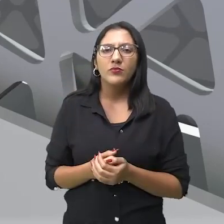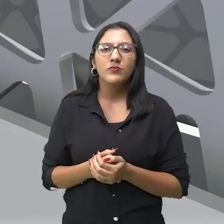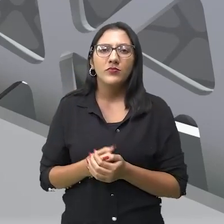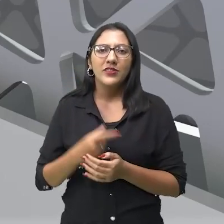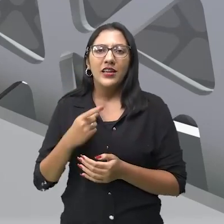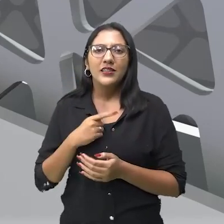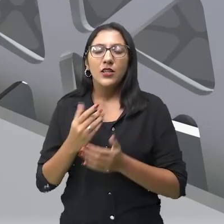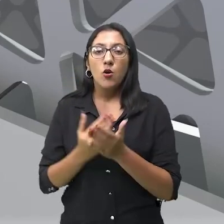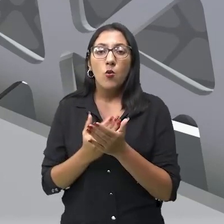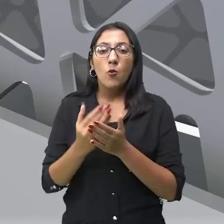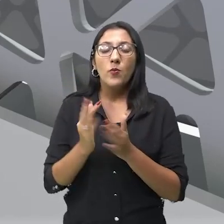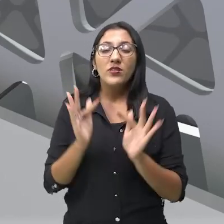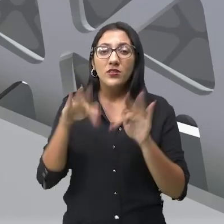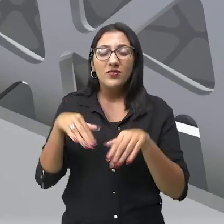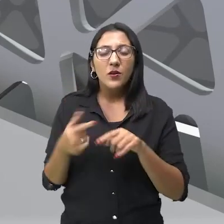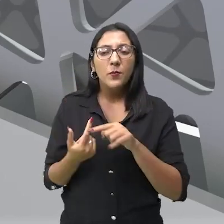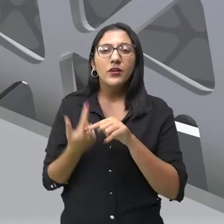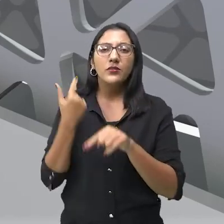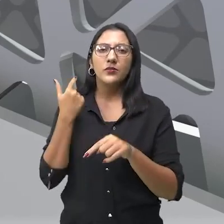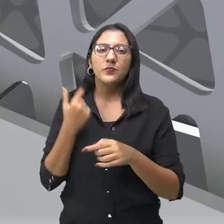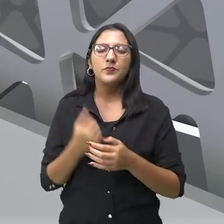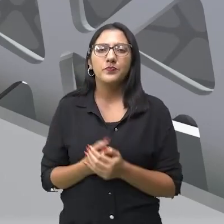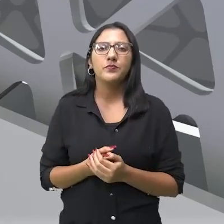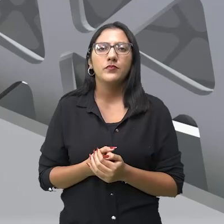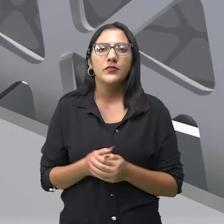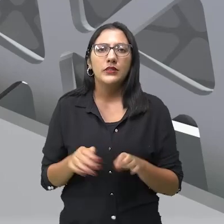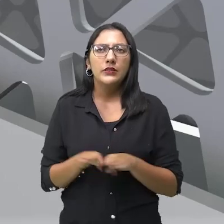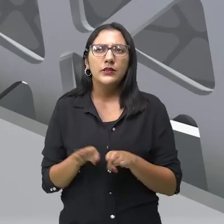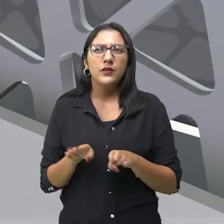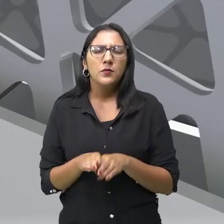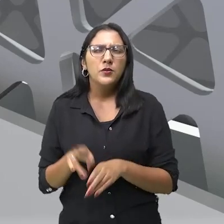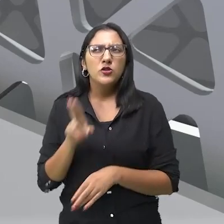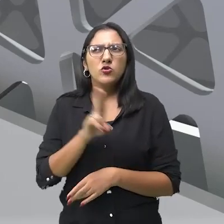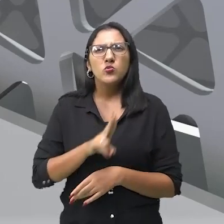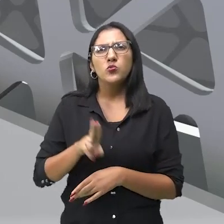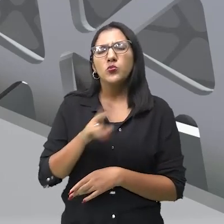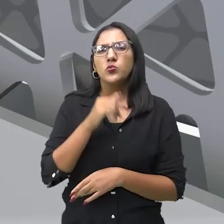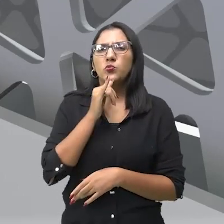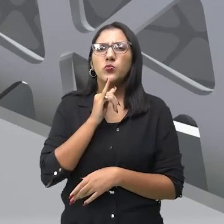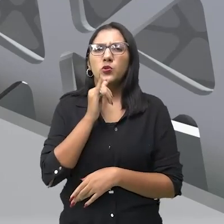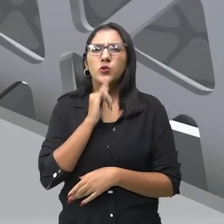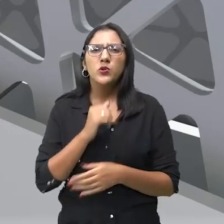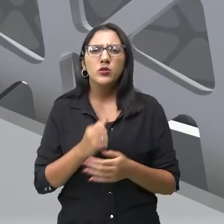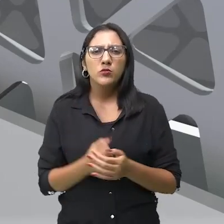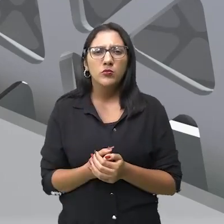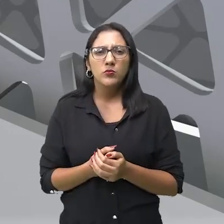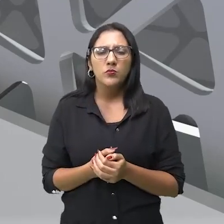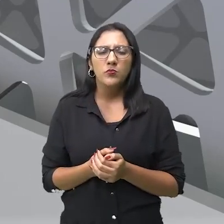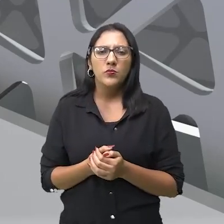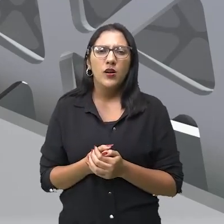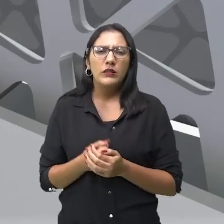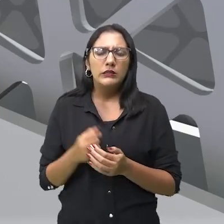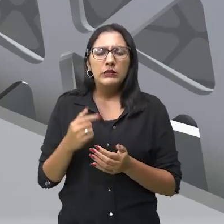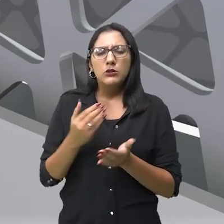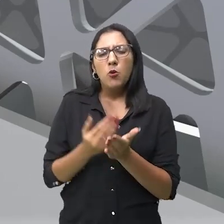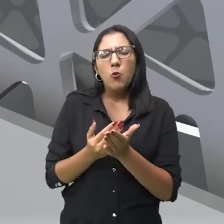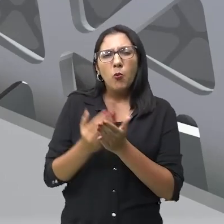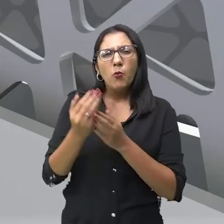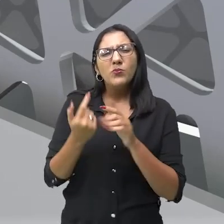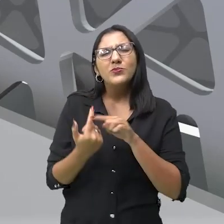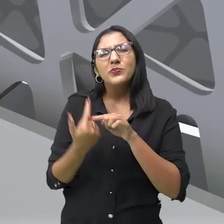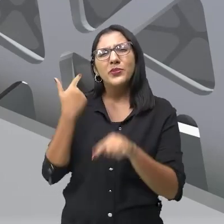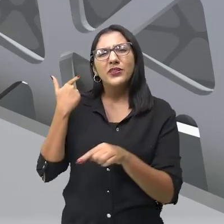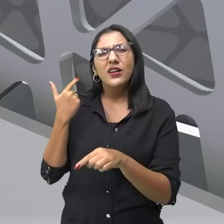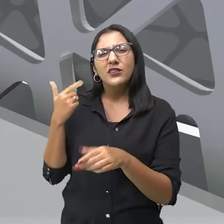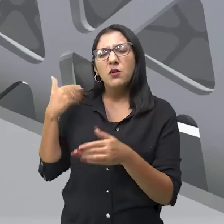que começaram e acabaram no passado. Eu uso do pretérito imperfeito para indicar coisas que começaram no passado, mas não